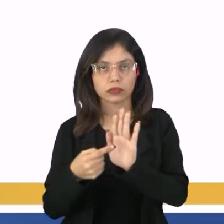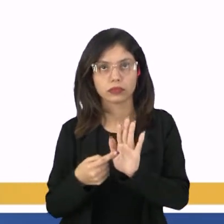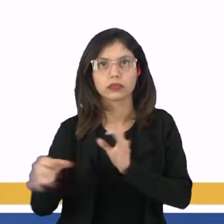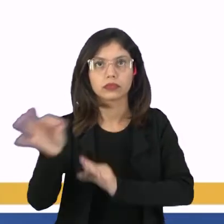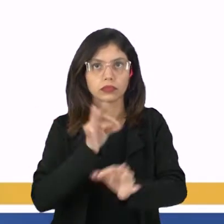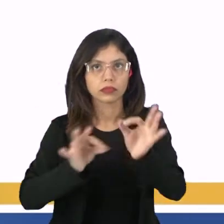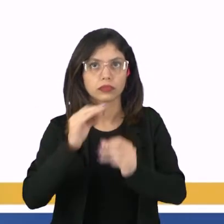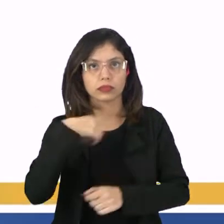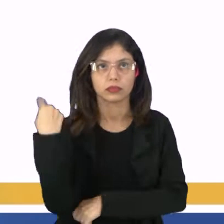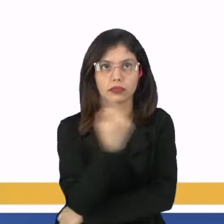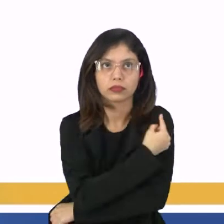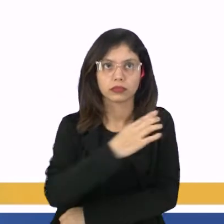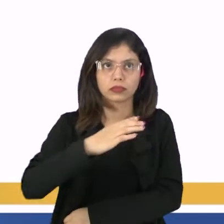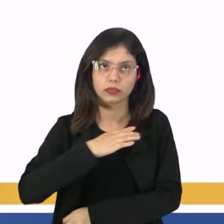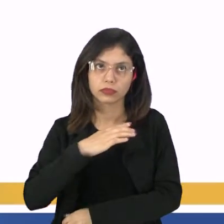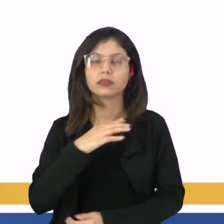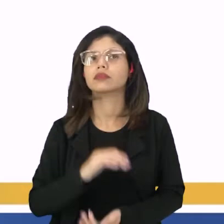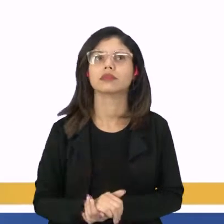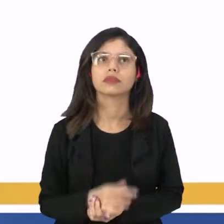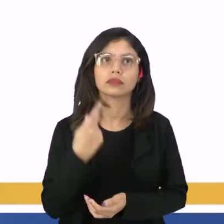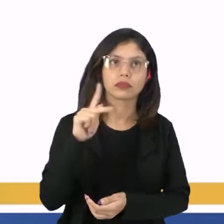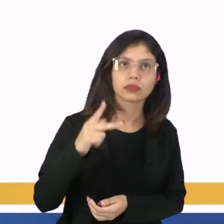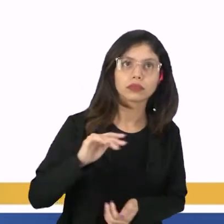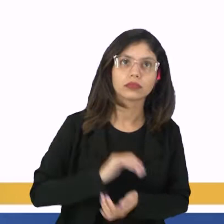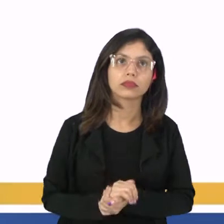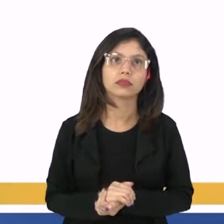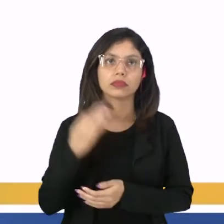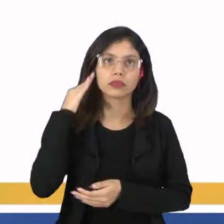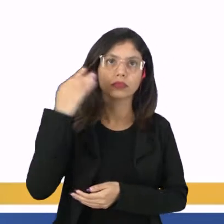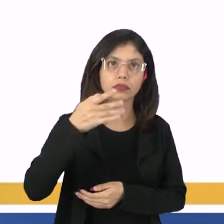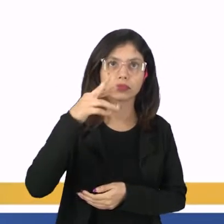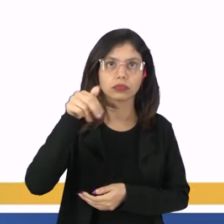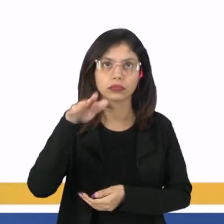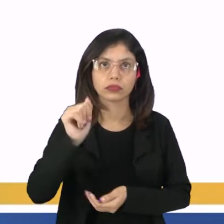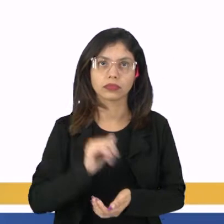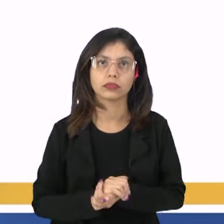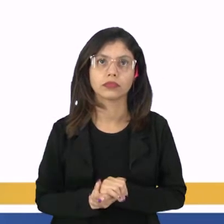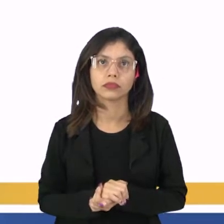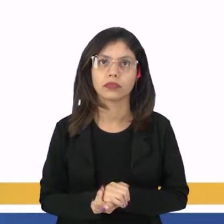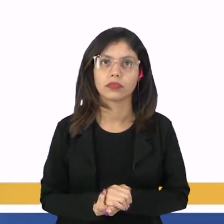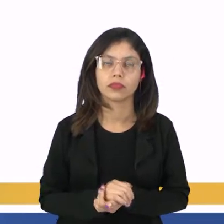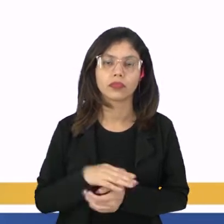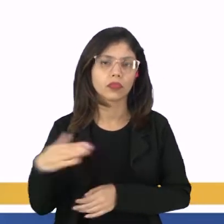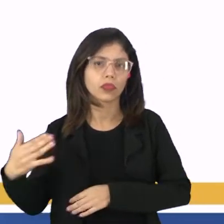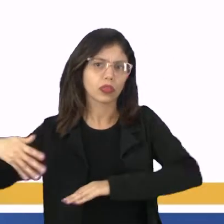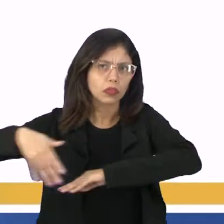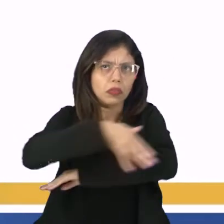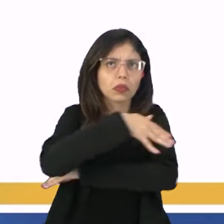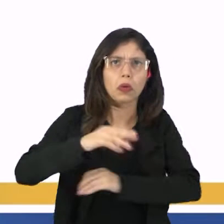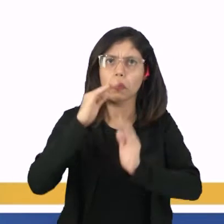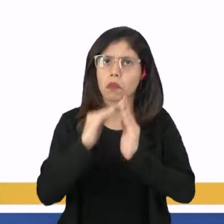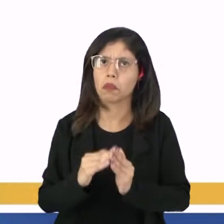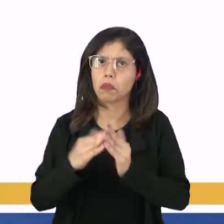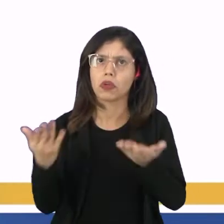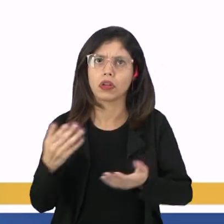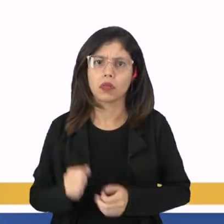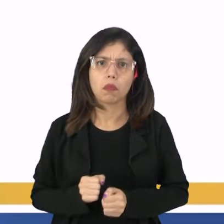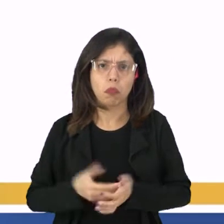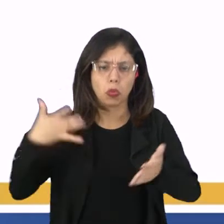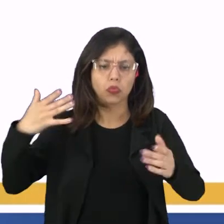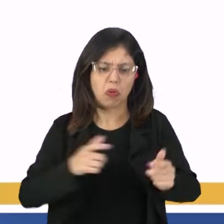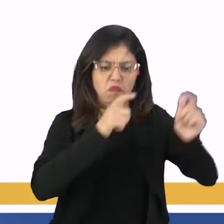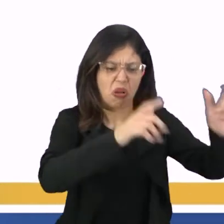destinados a manter a organização de nossa cidade e seu ordeiro funcionamento. Ao ver a rua onde moro, cheia